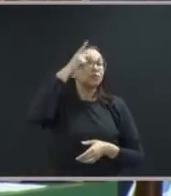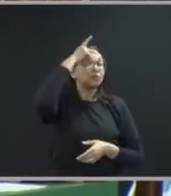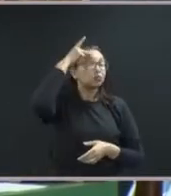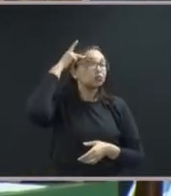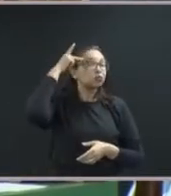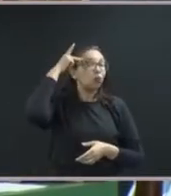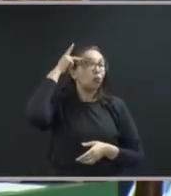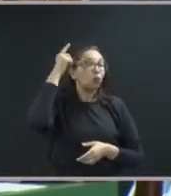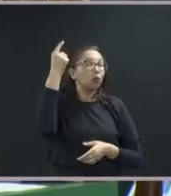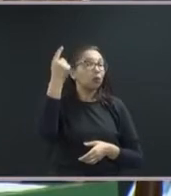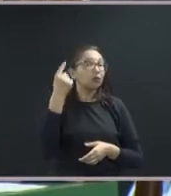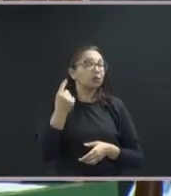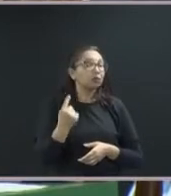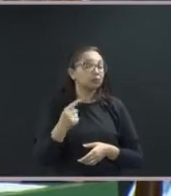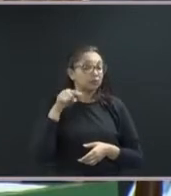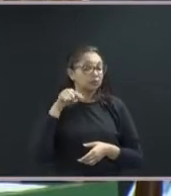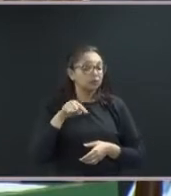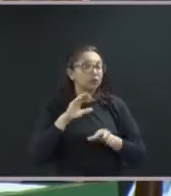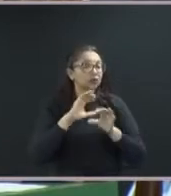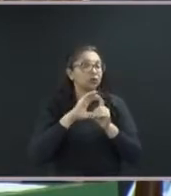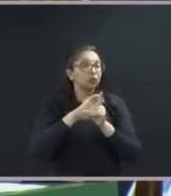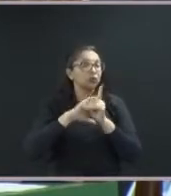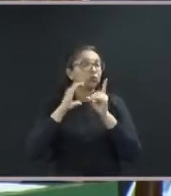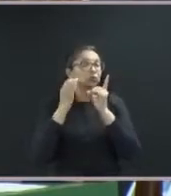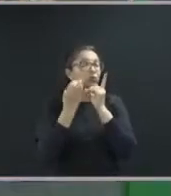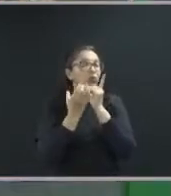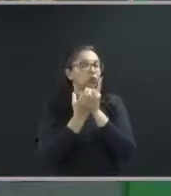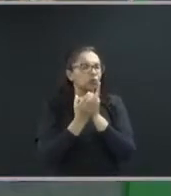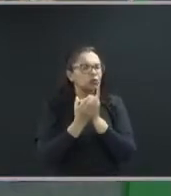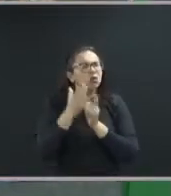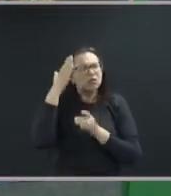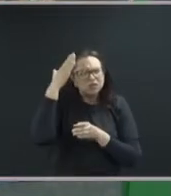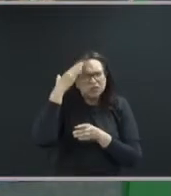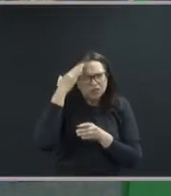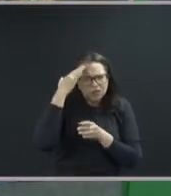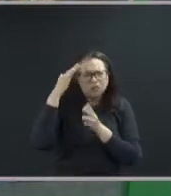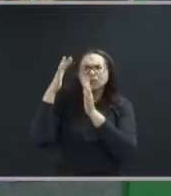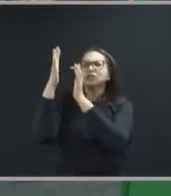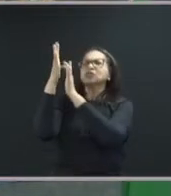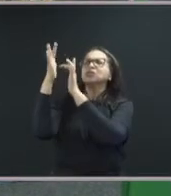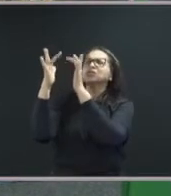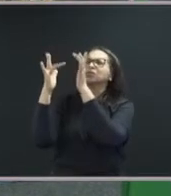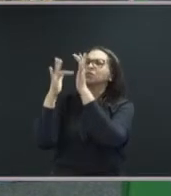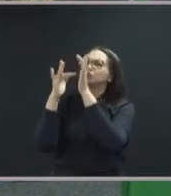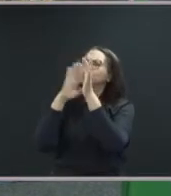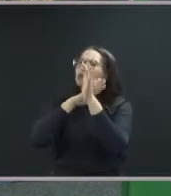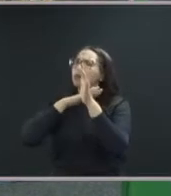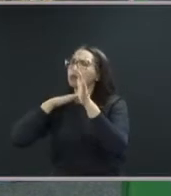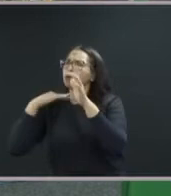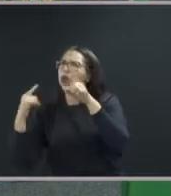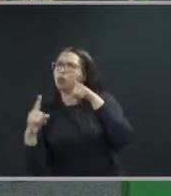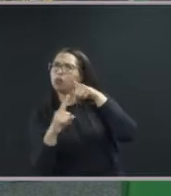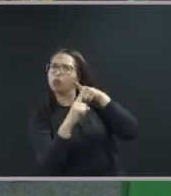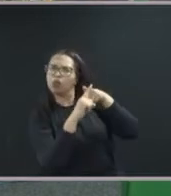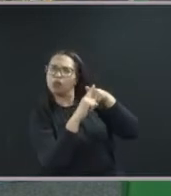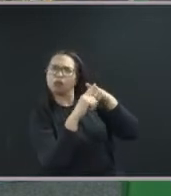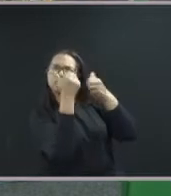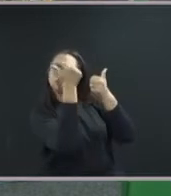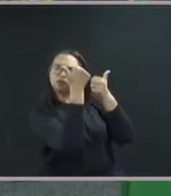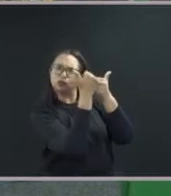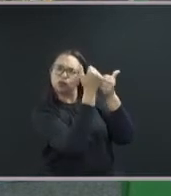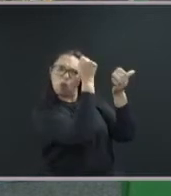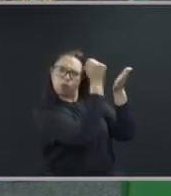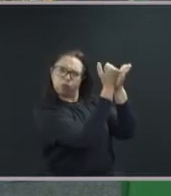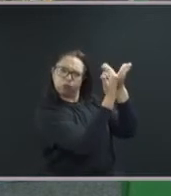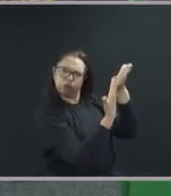meio que sabe que Jesus Cristo morreu na cruz para te salvar, que sabe que todo aquele